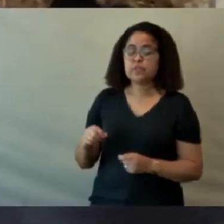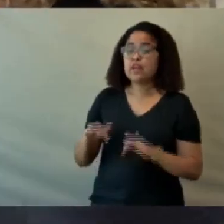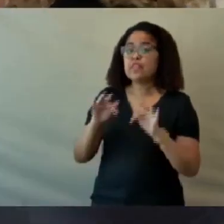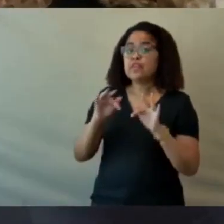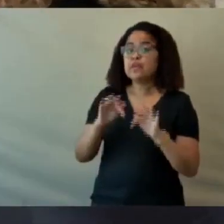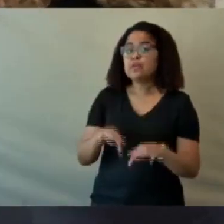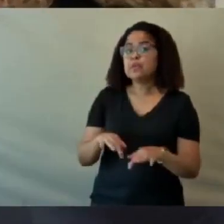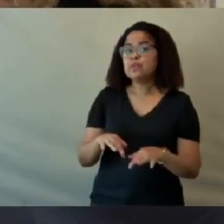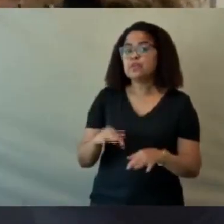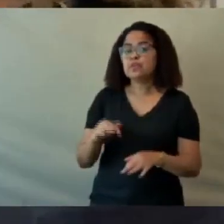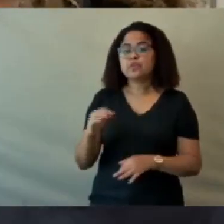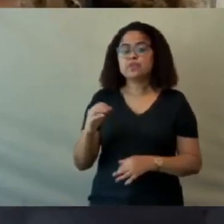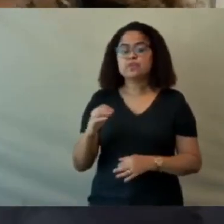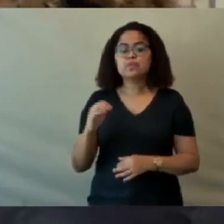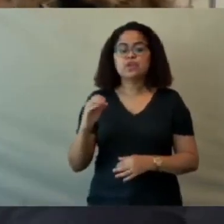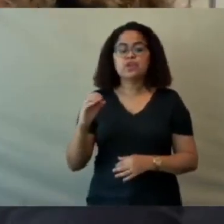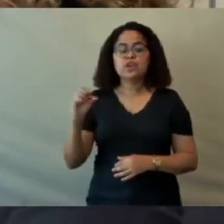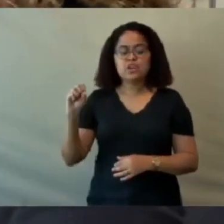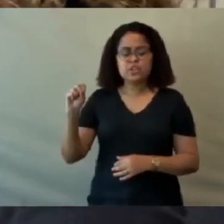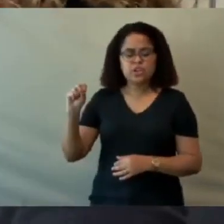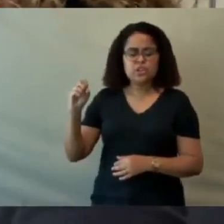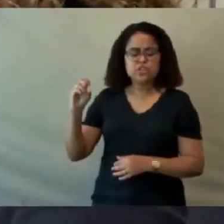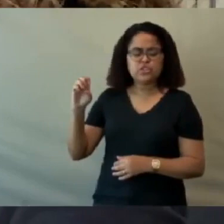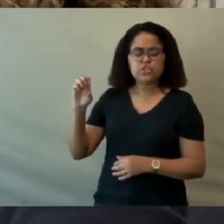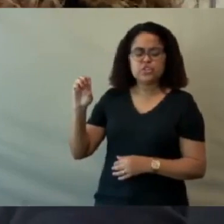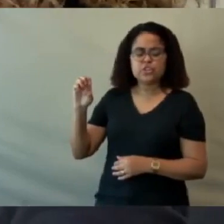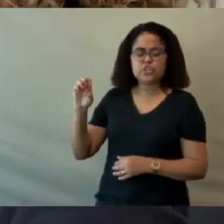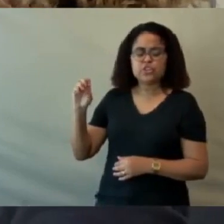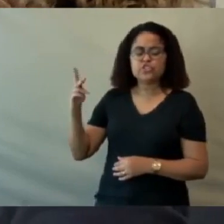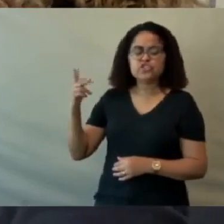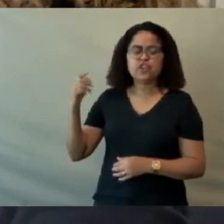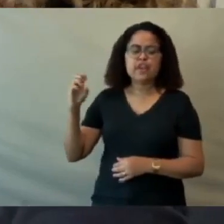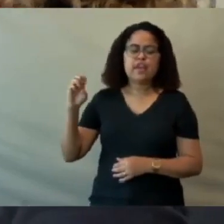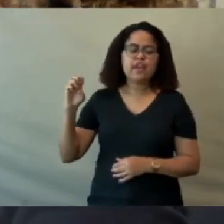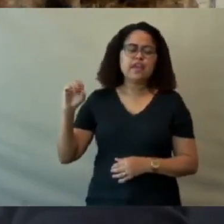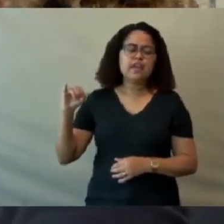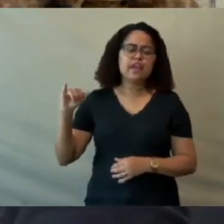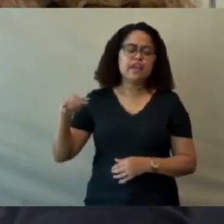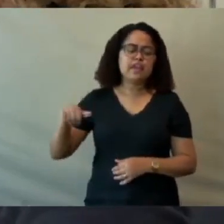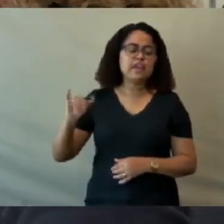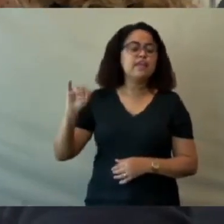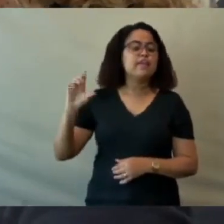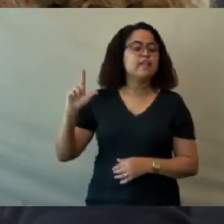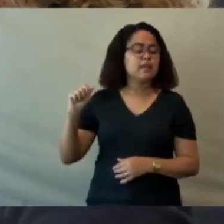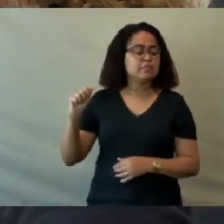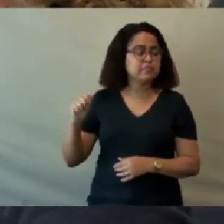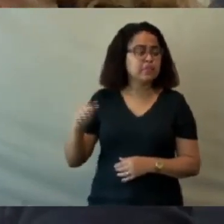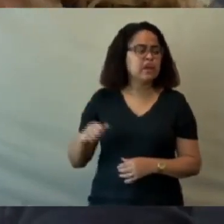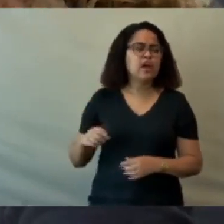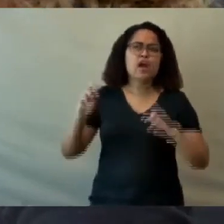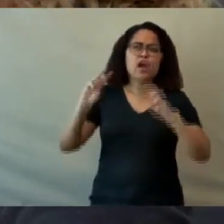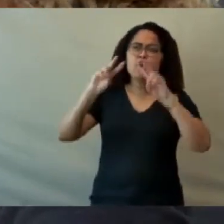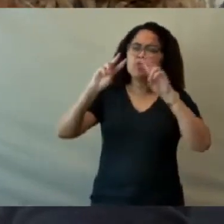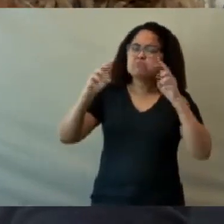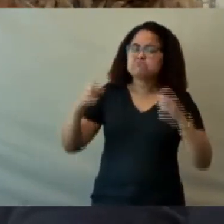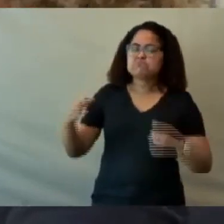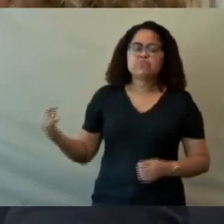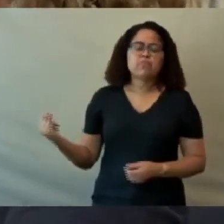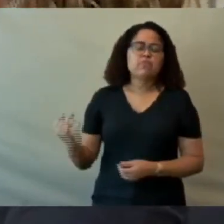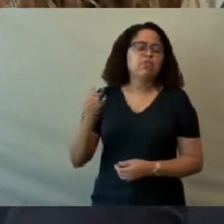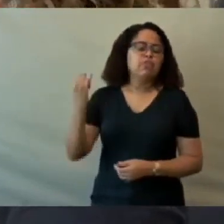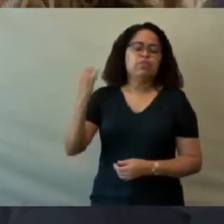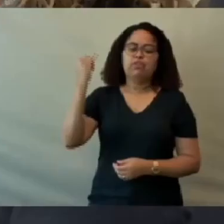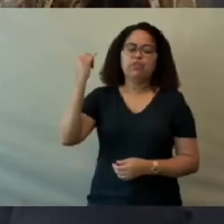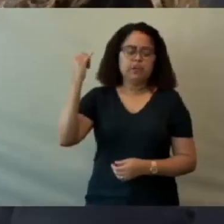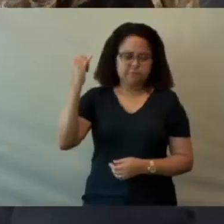quero só agradecer oportunidade de participação é um tema extremamente importante para a gente por todos os motivos que a gente ouviu aqui